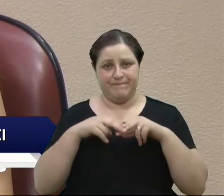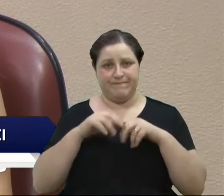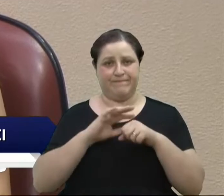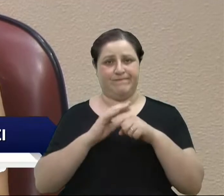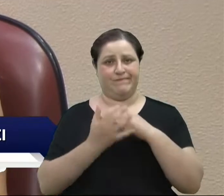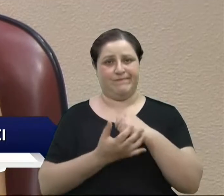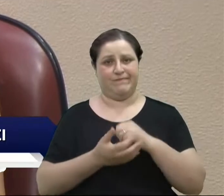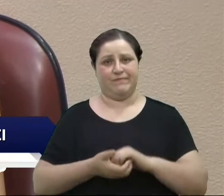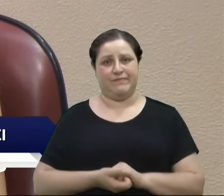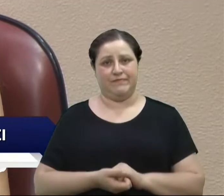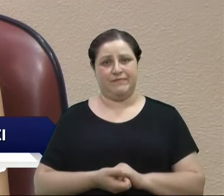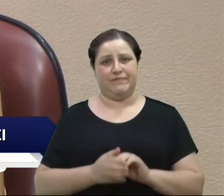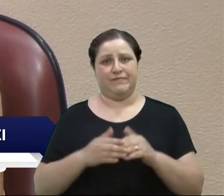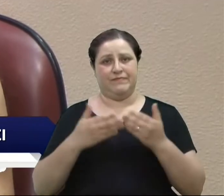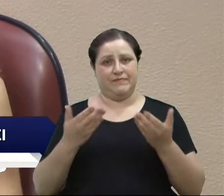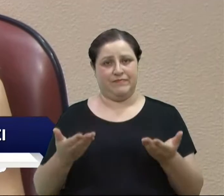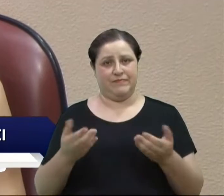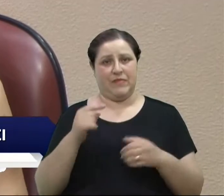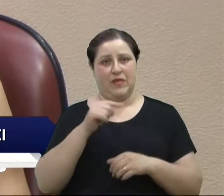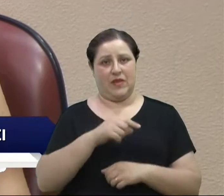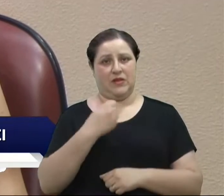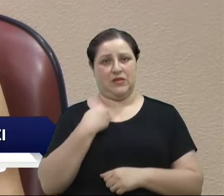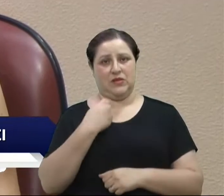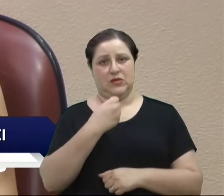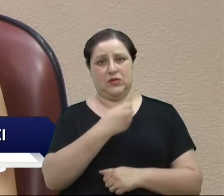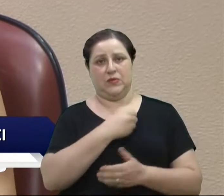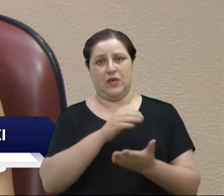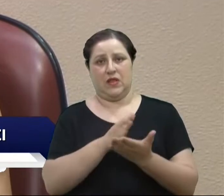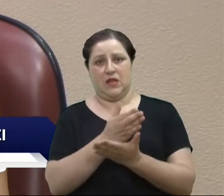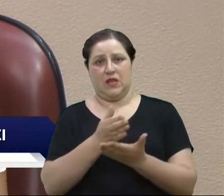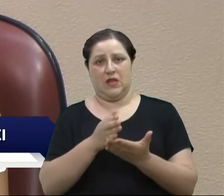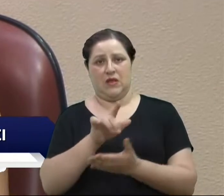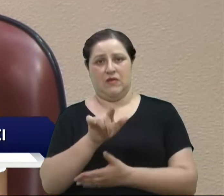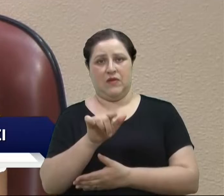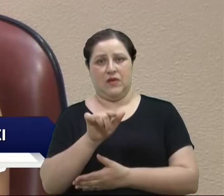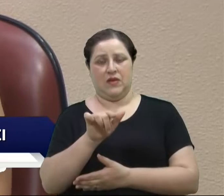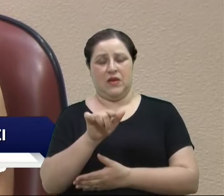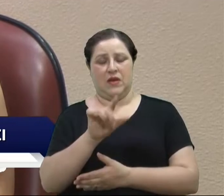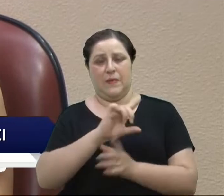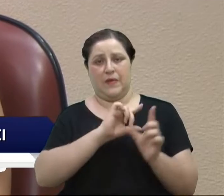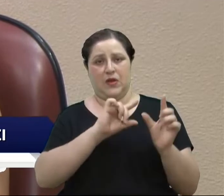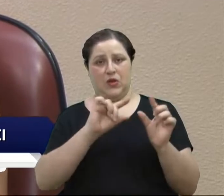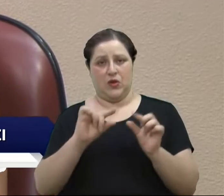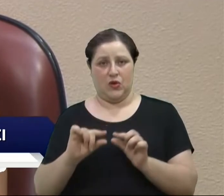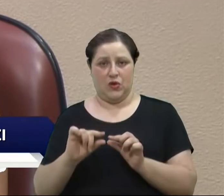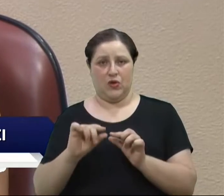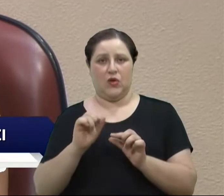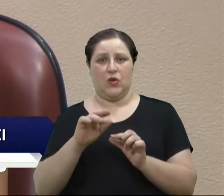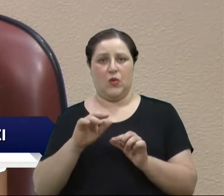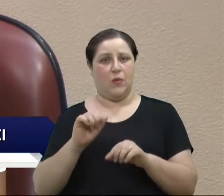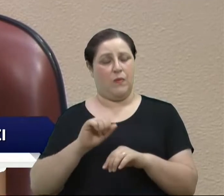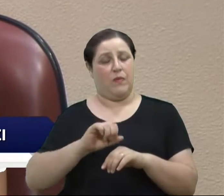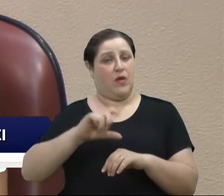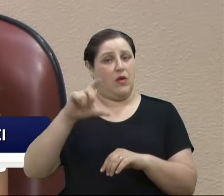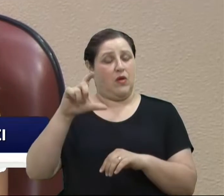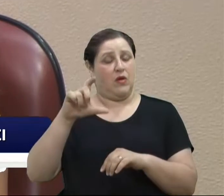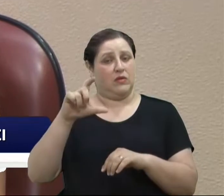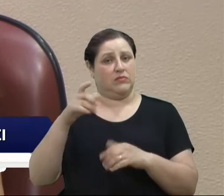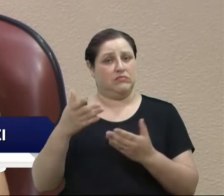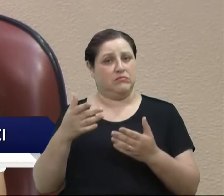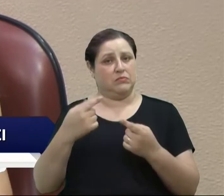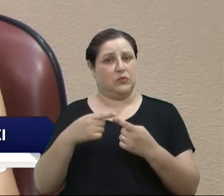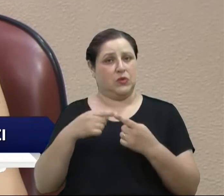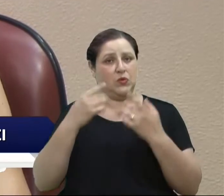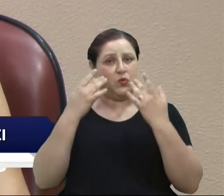COVID. Então, esse número, talvez, ele seja menor ou até mesmo maior, porque a gente